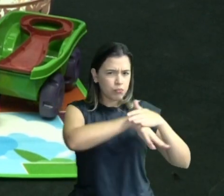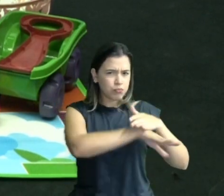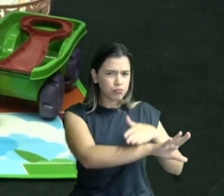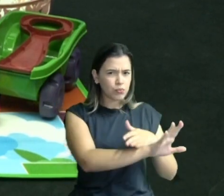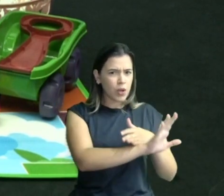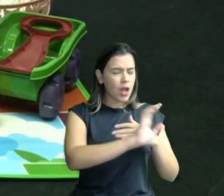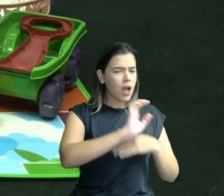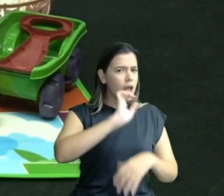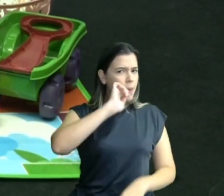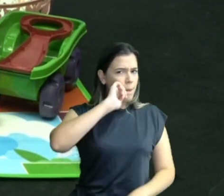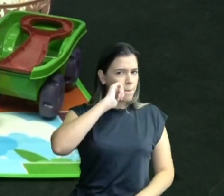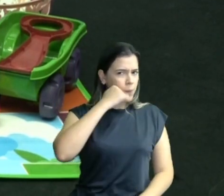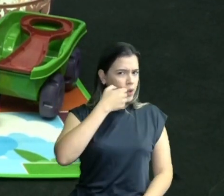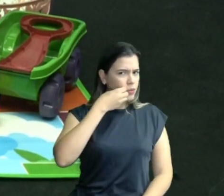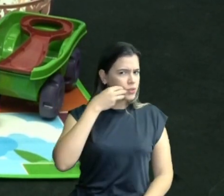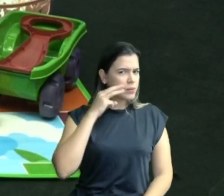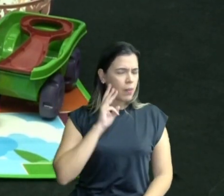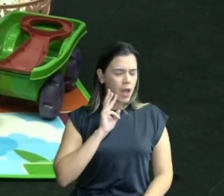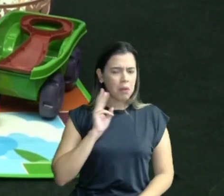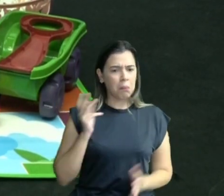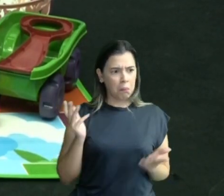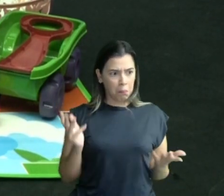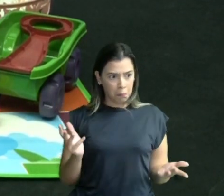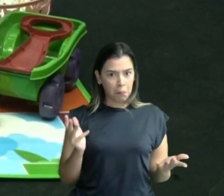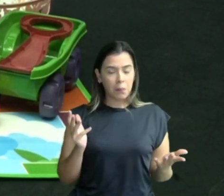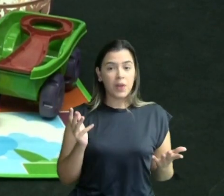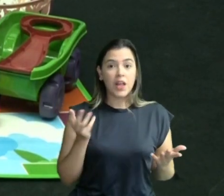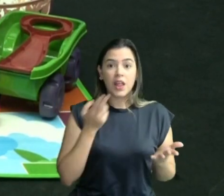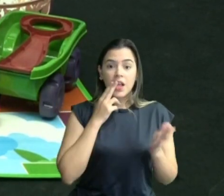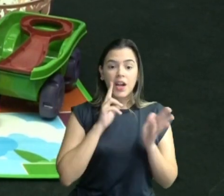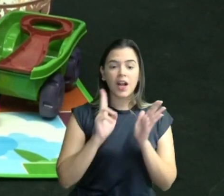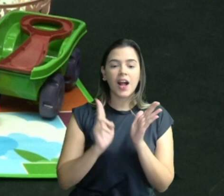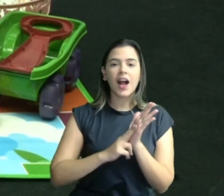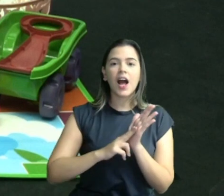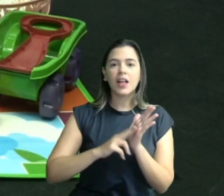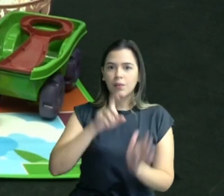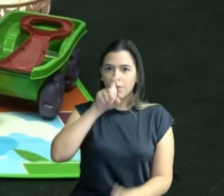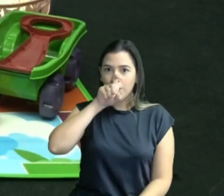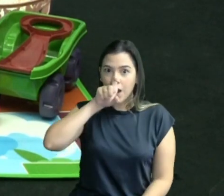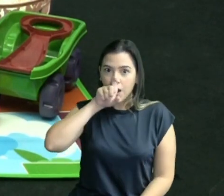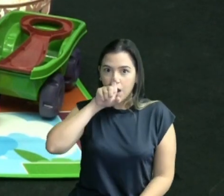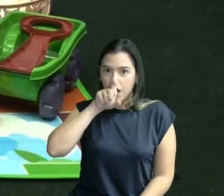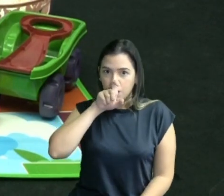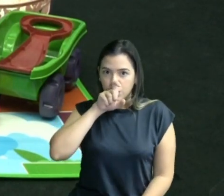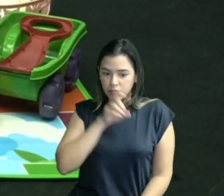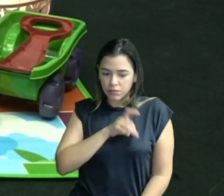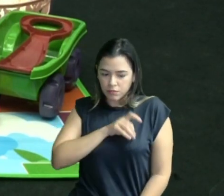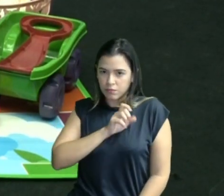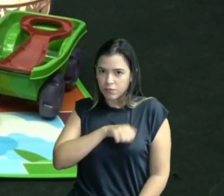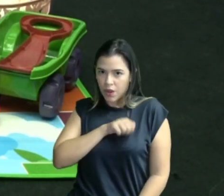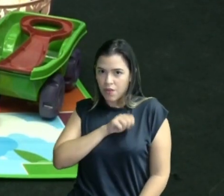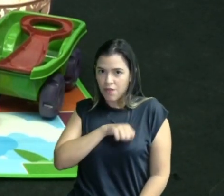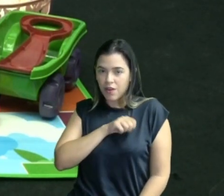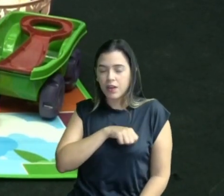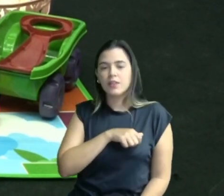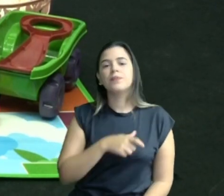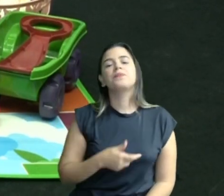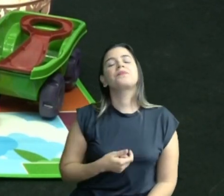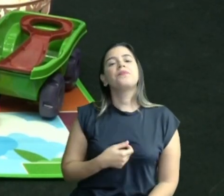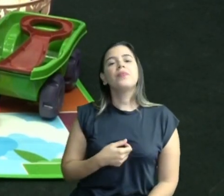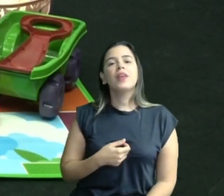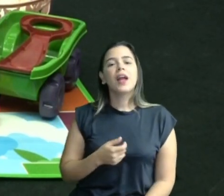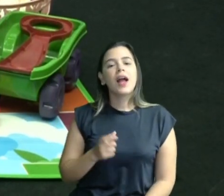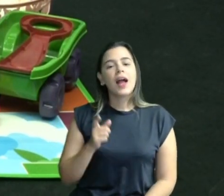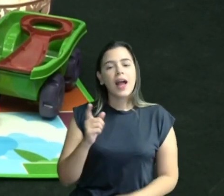feita de pão de mel trazendo uma carta para a bruxa malvada a uma